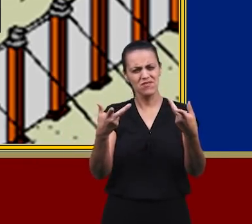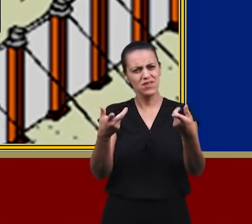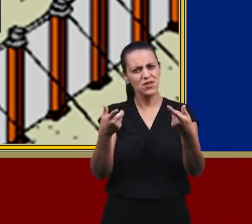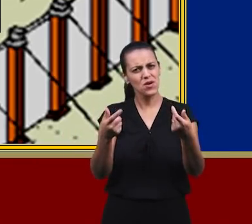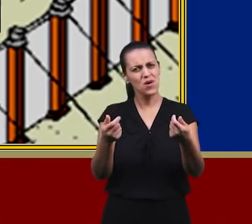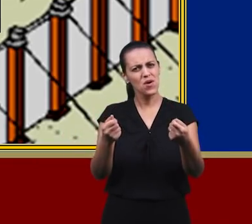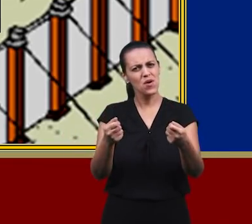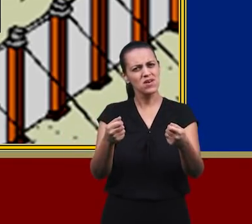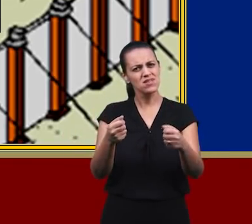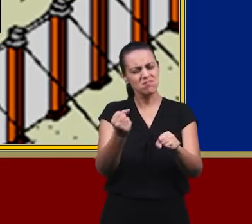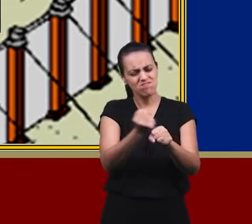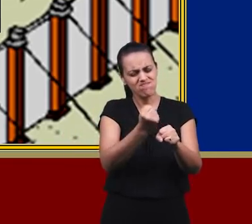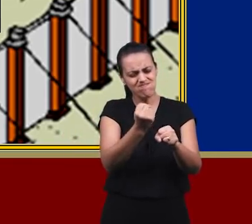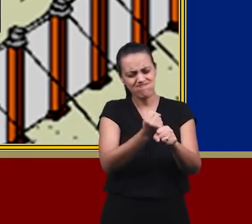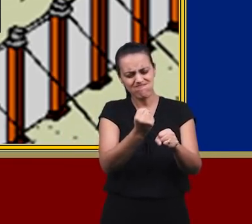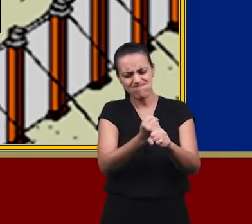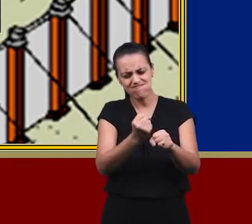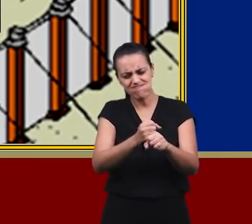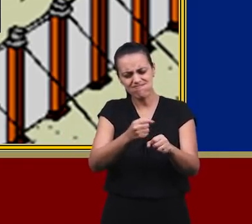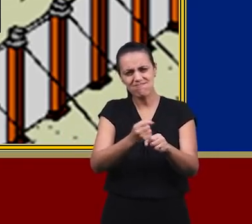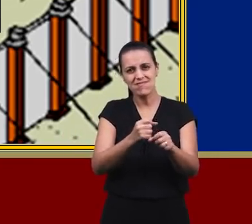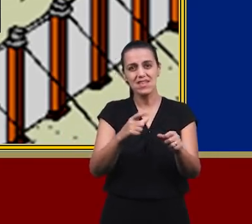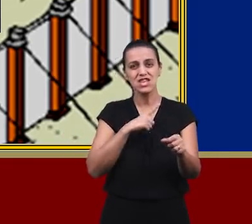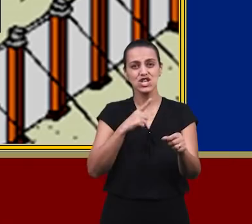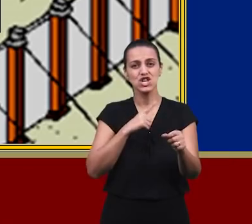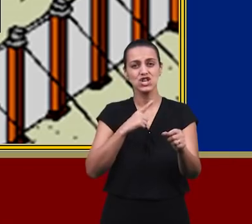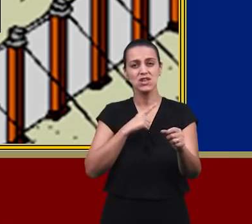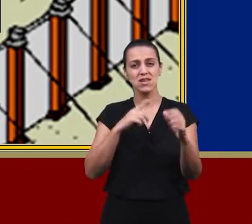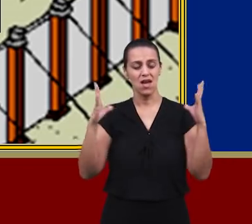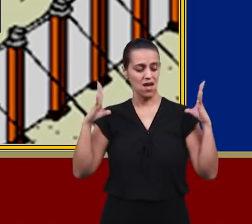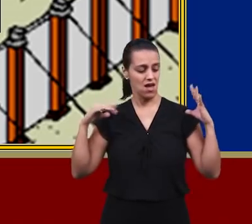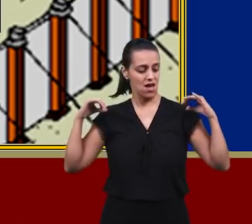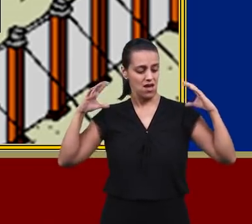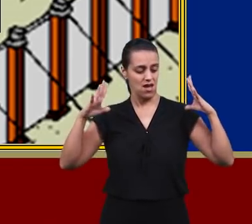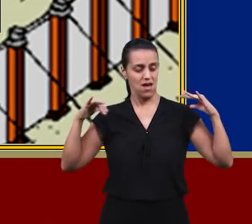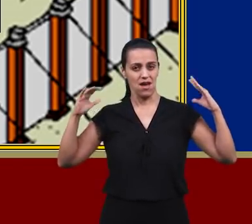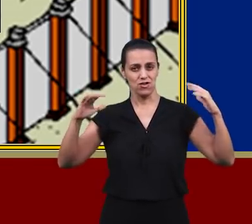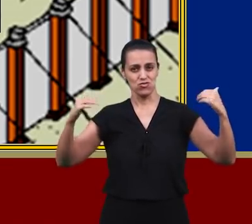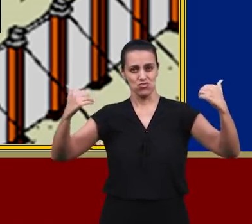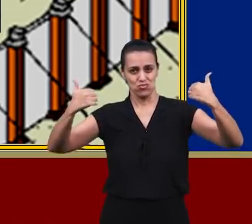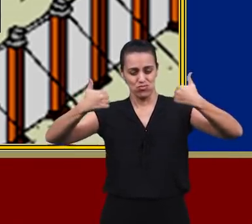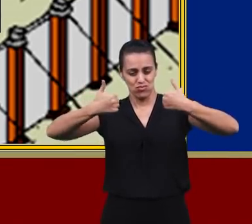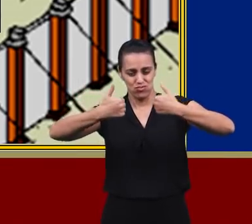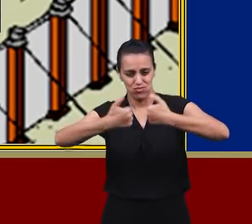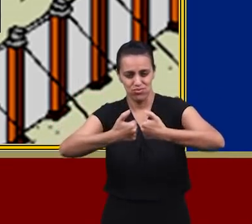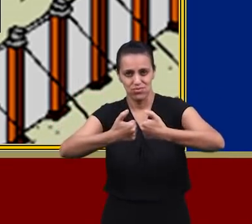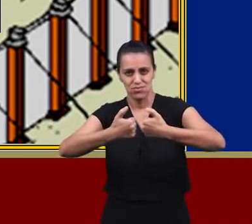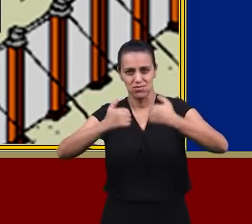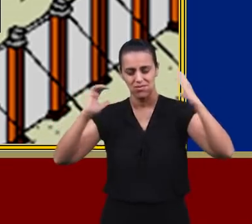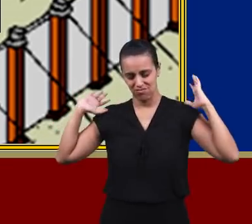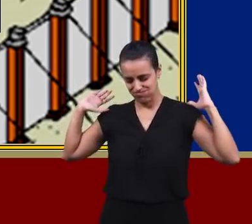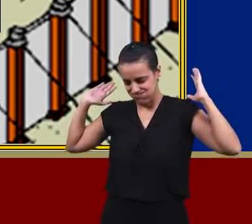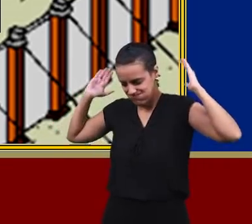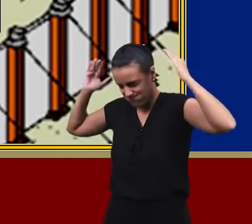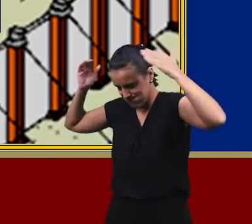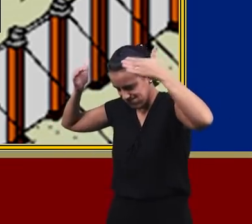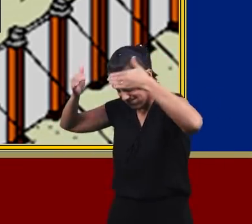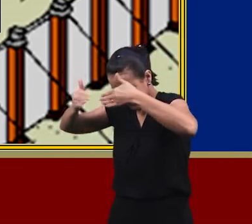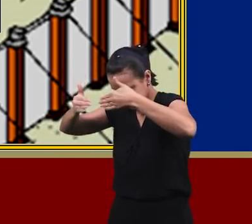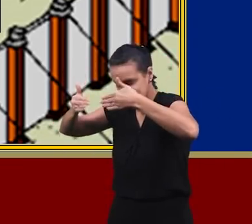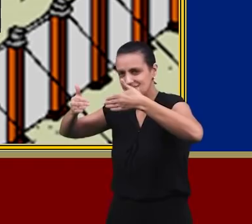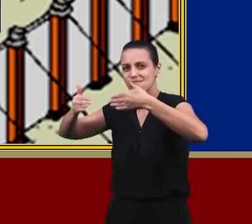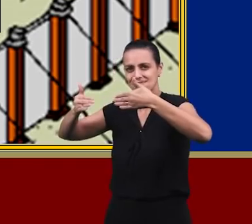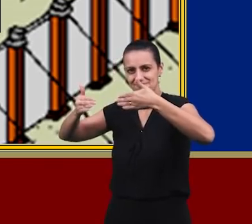notável, esculpida com 2 querubins, que as asas dos querubins